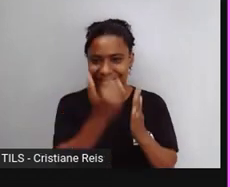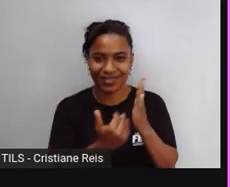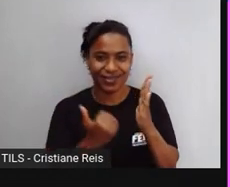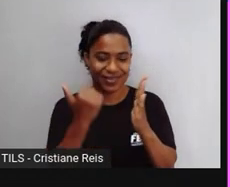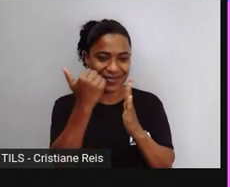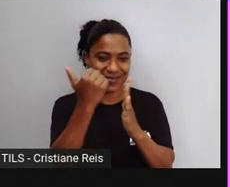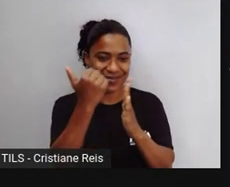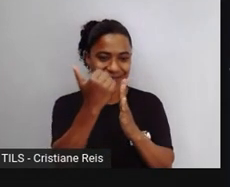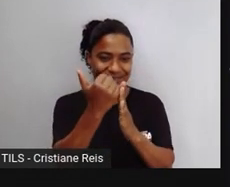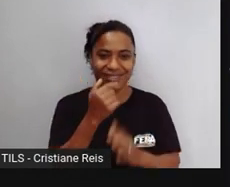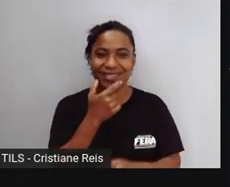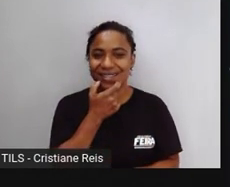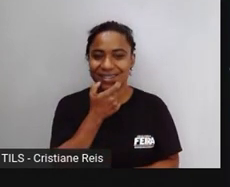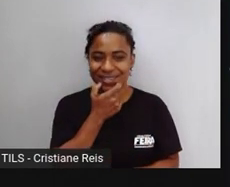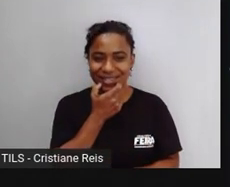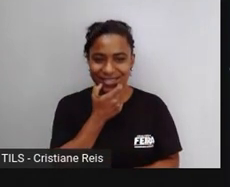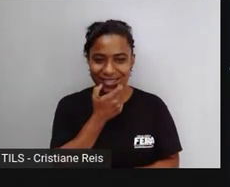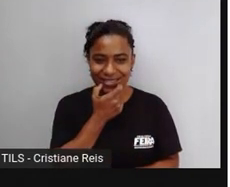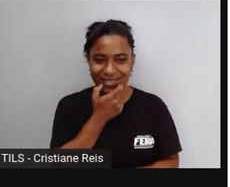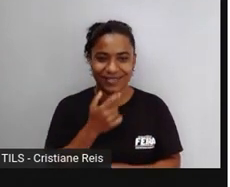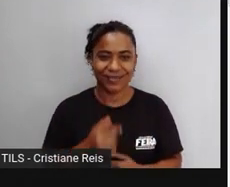inglês.